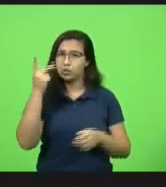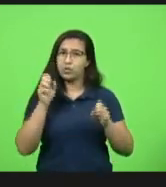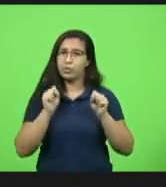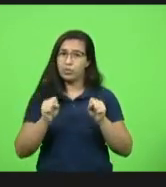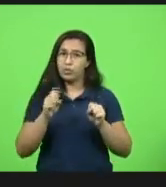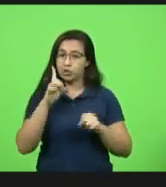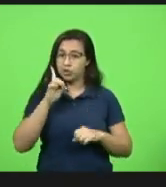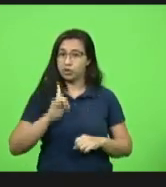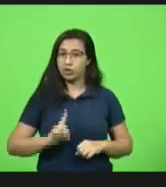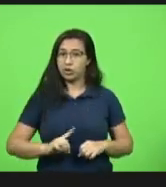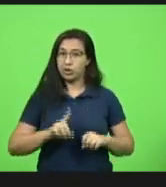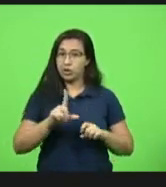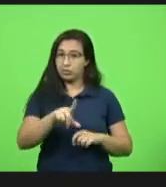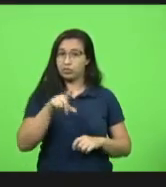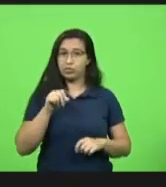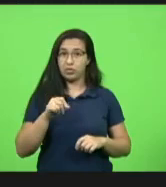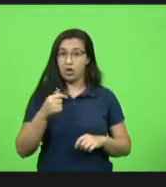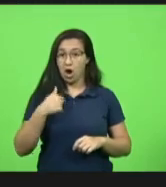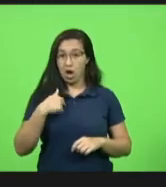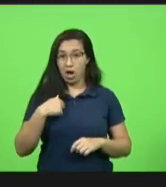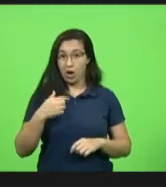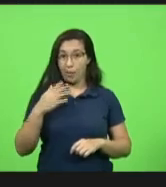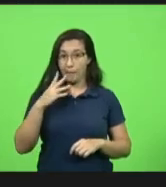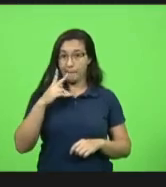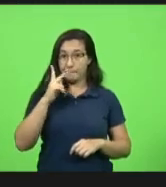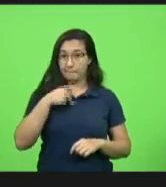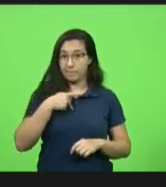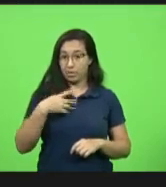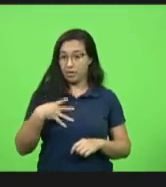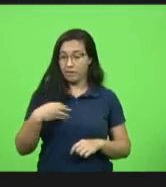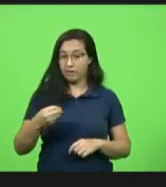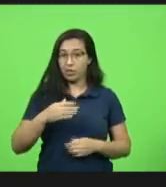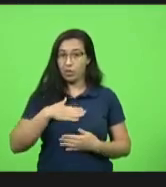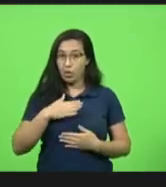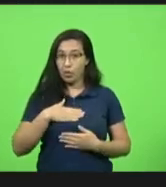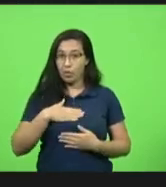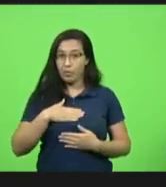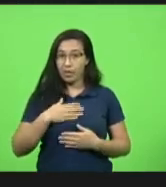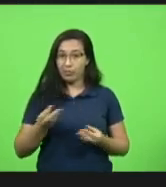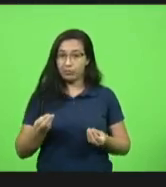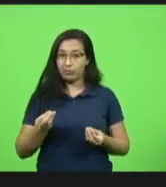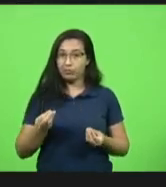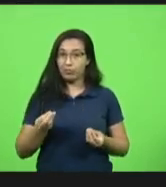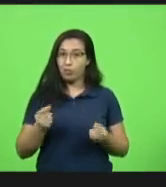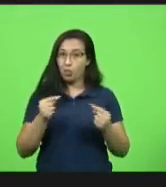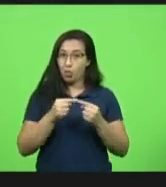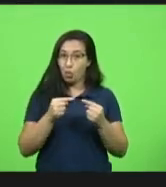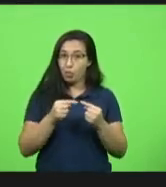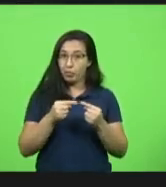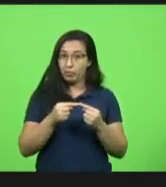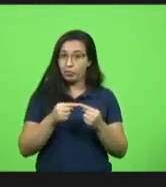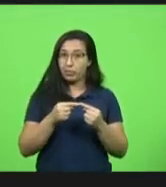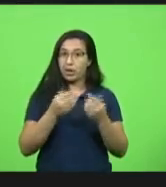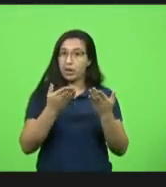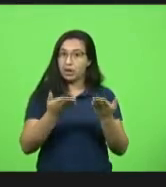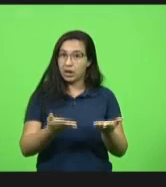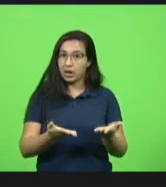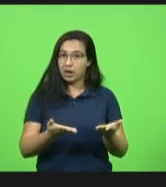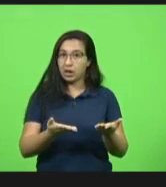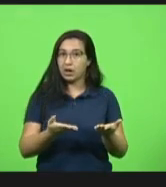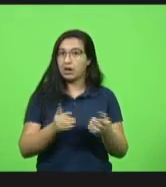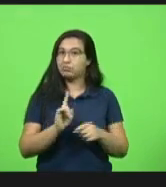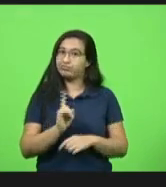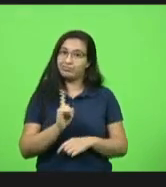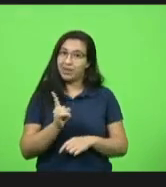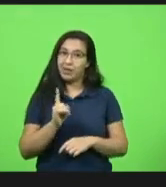Eu não colocaria o meu filho nessa modalidade de educação, porque eu acho que o convívio, a socialização, talvez seja